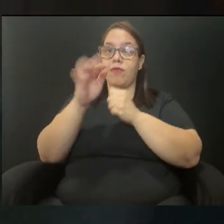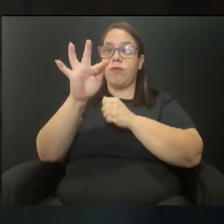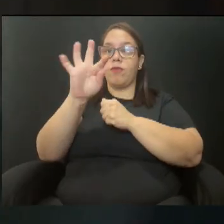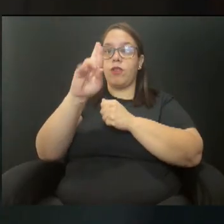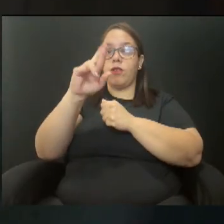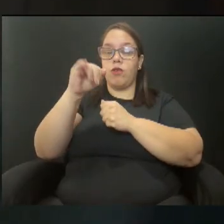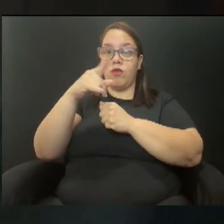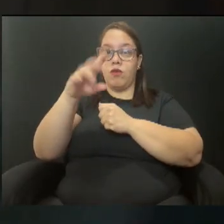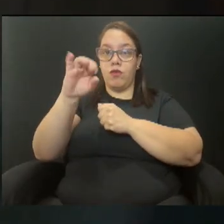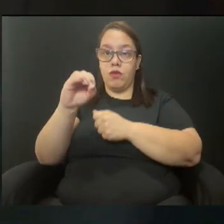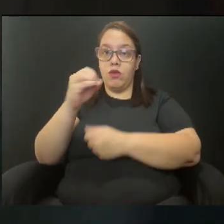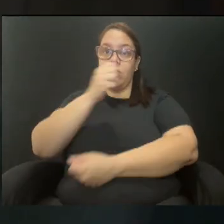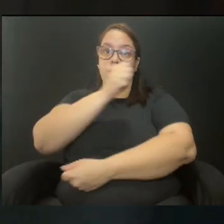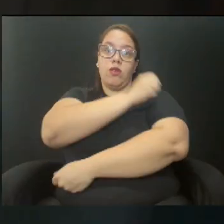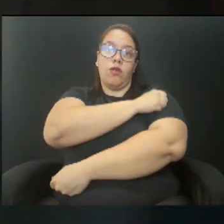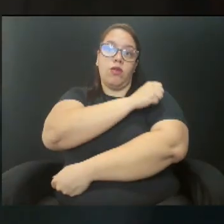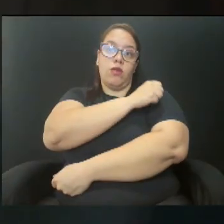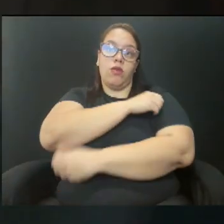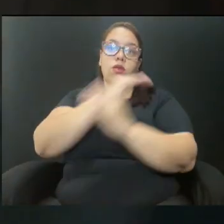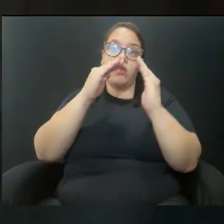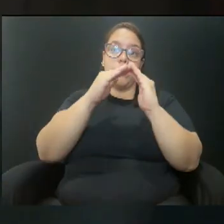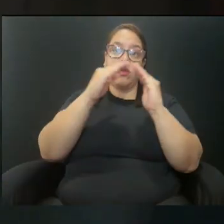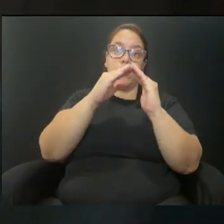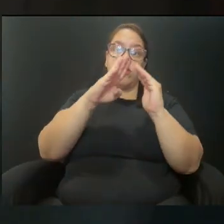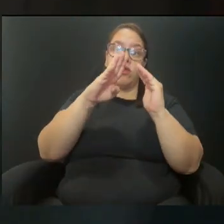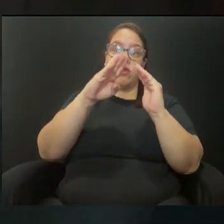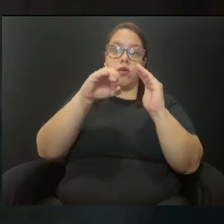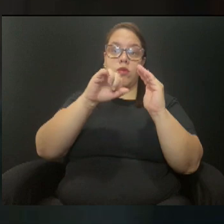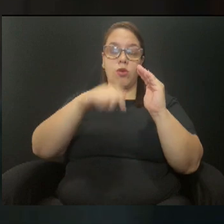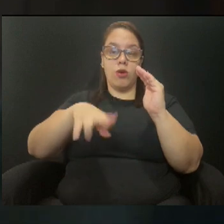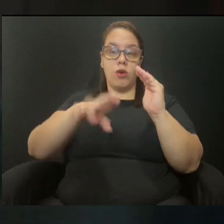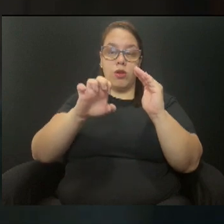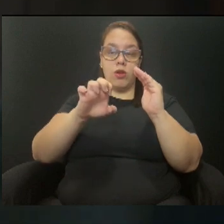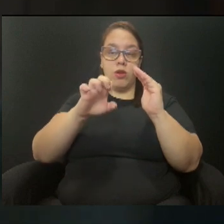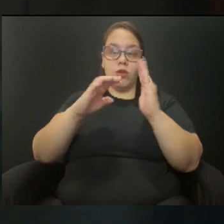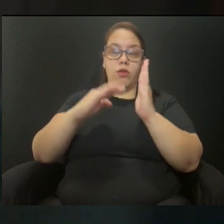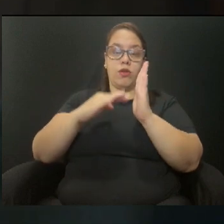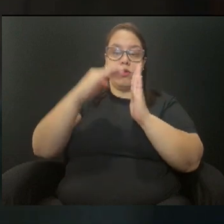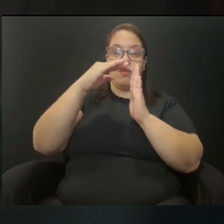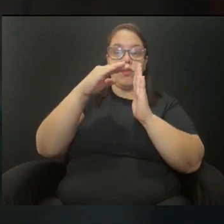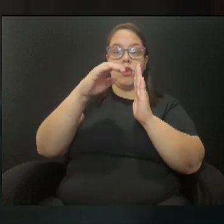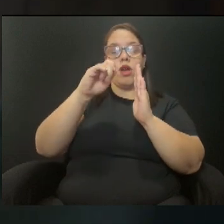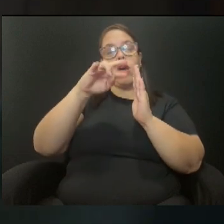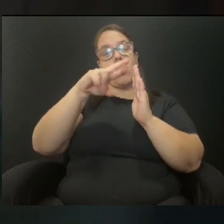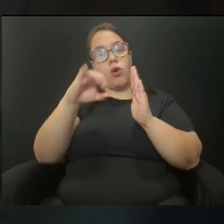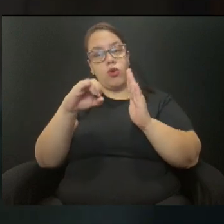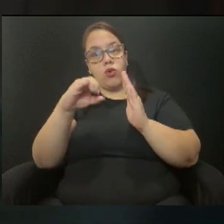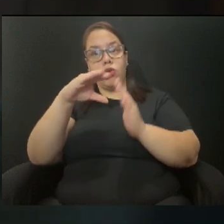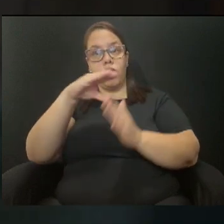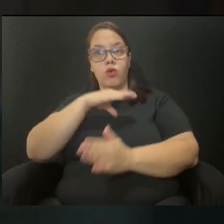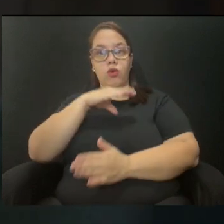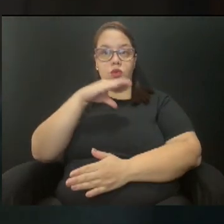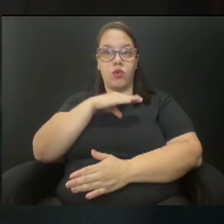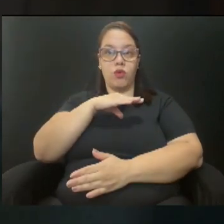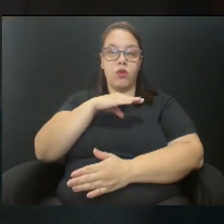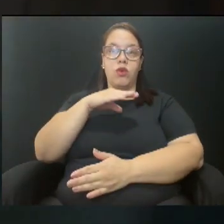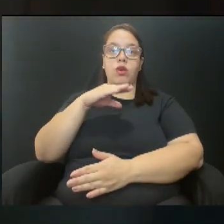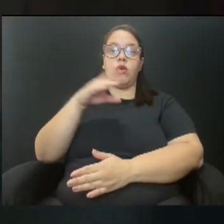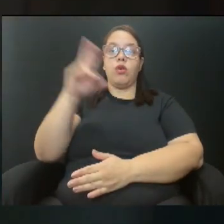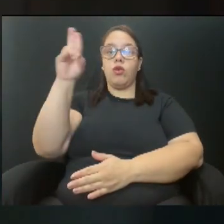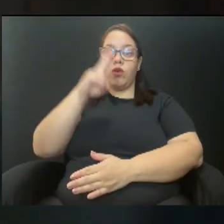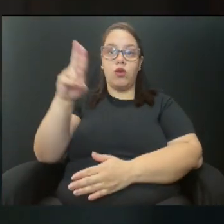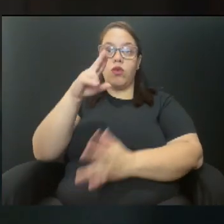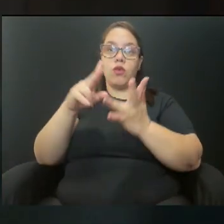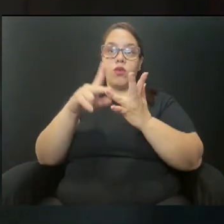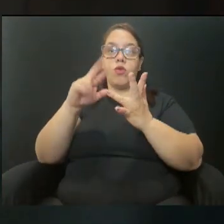que moram no Bosque das Palmeiras, Alto da Cidade Universitária e Piracambaia, que serão beneficiados com o